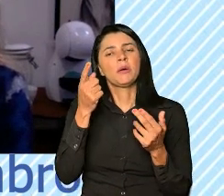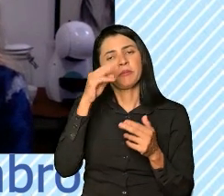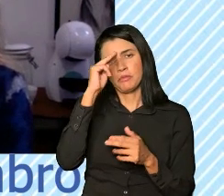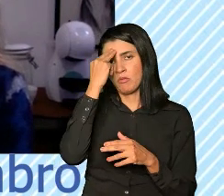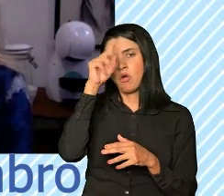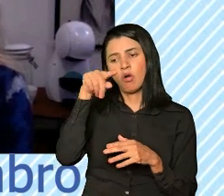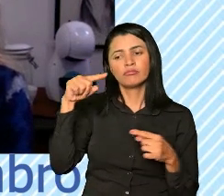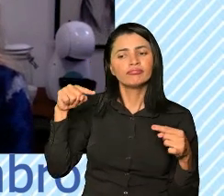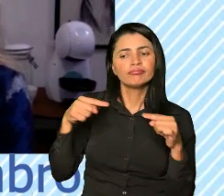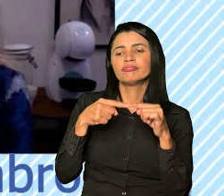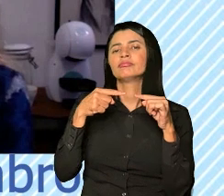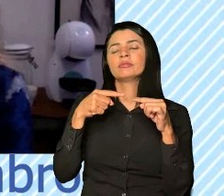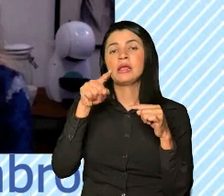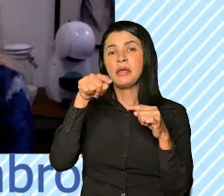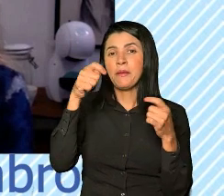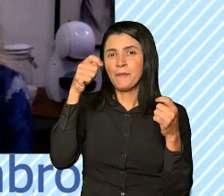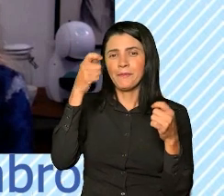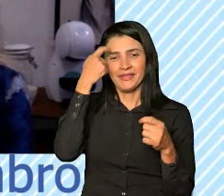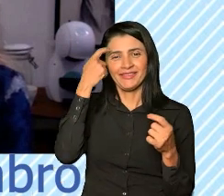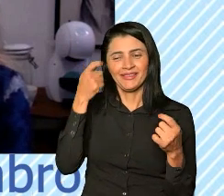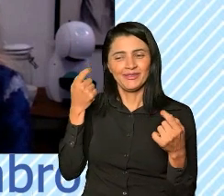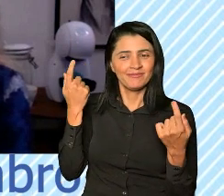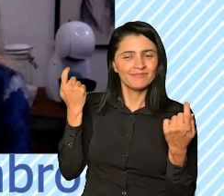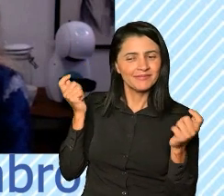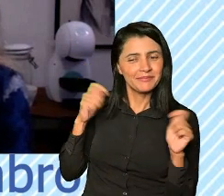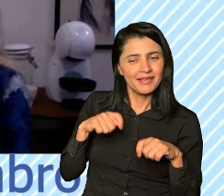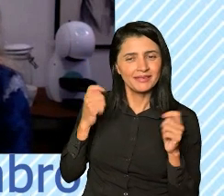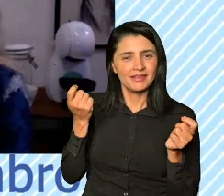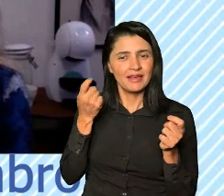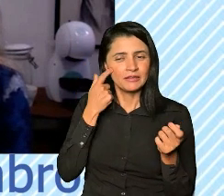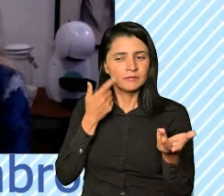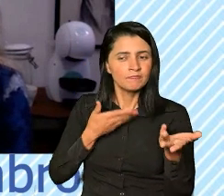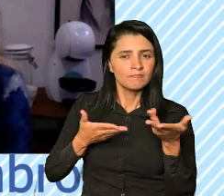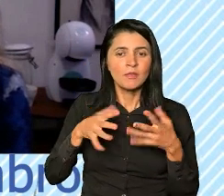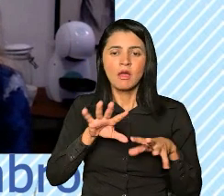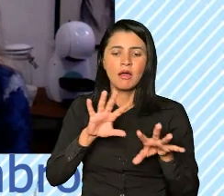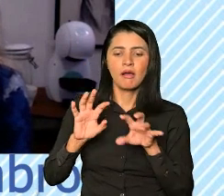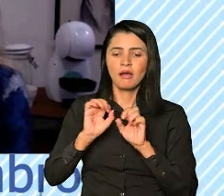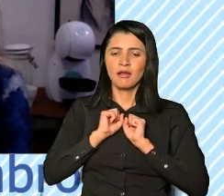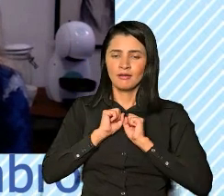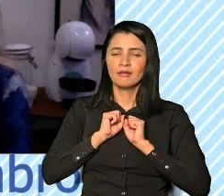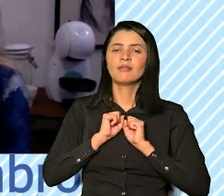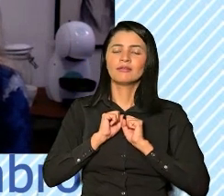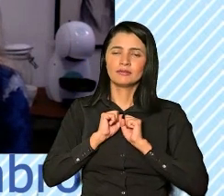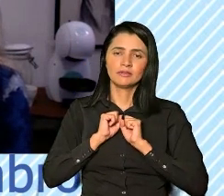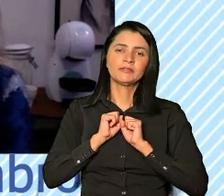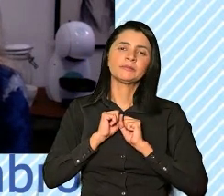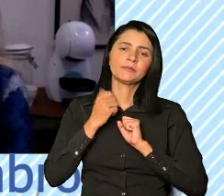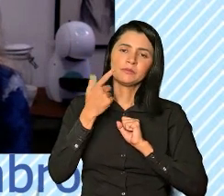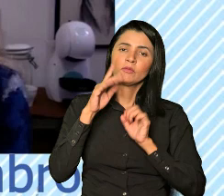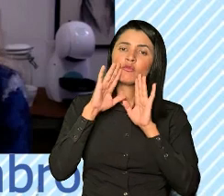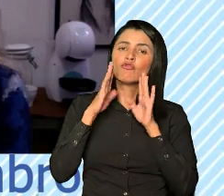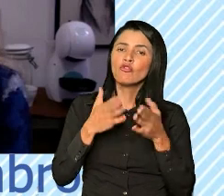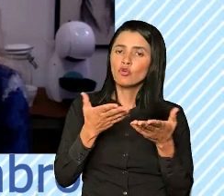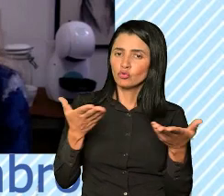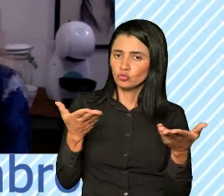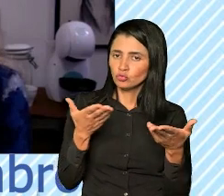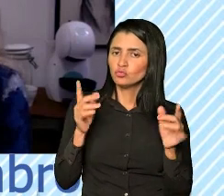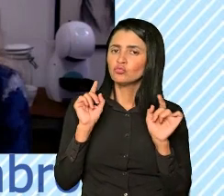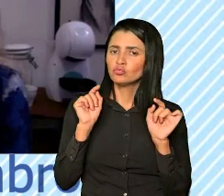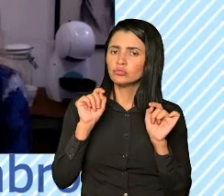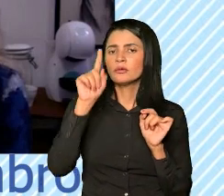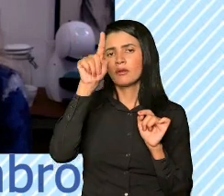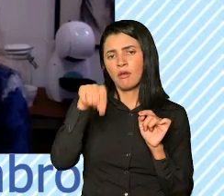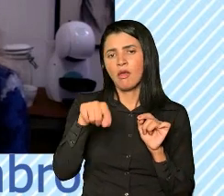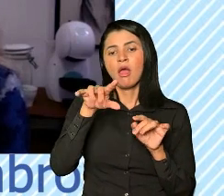E pensando nessa capacidade ou sujeição de apropriação, o foco de hoje para nós é